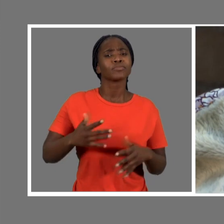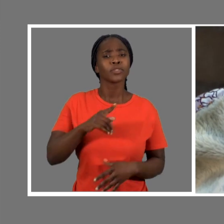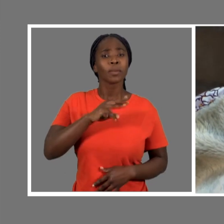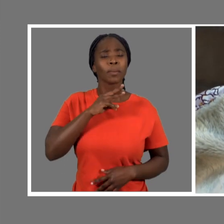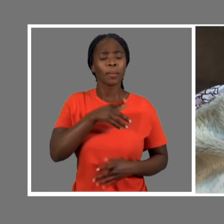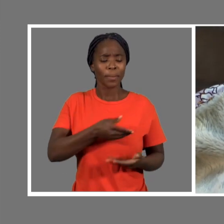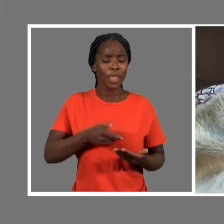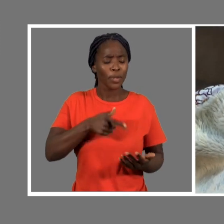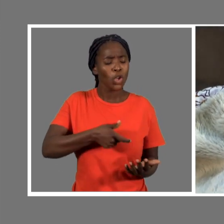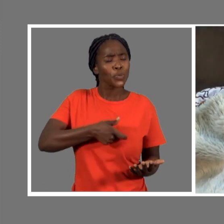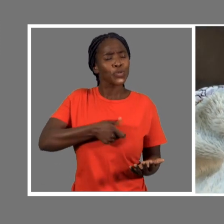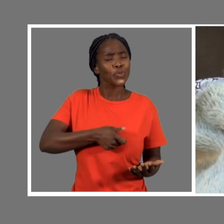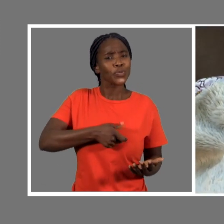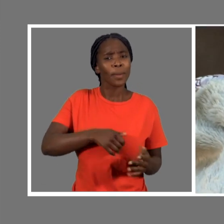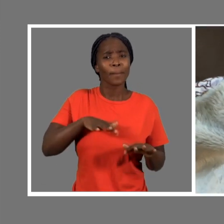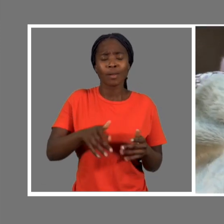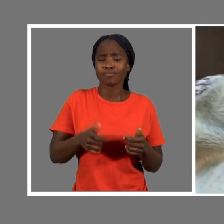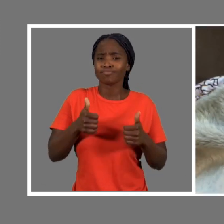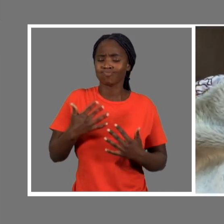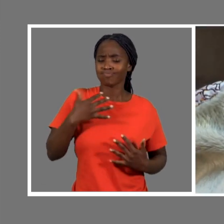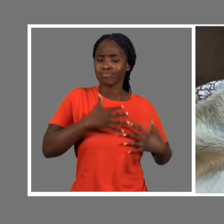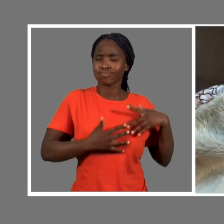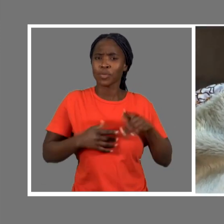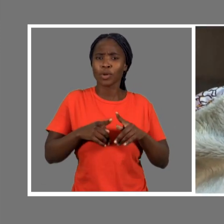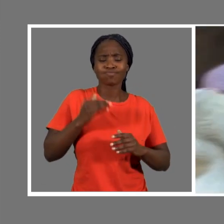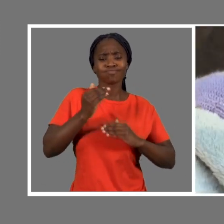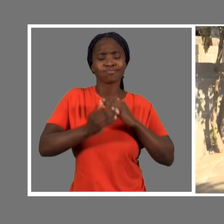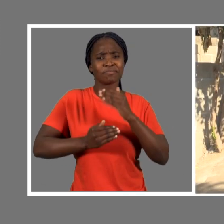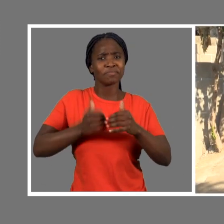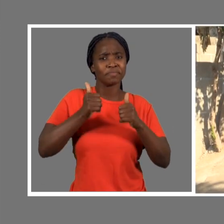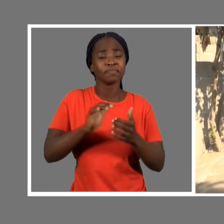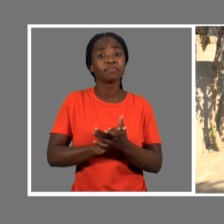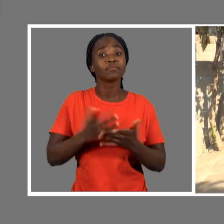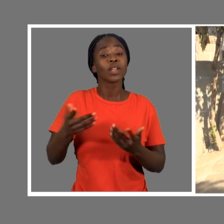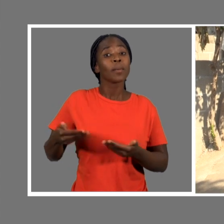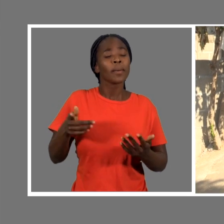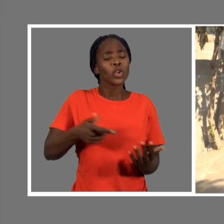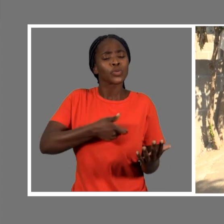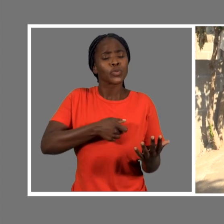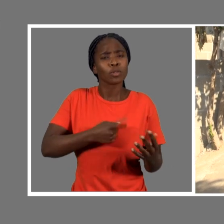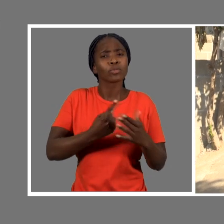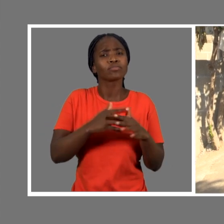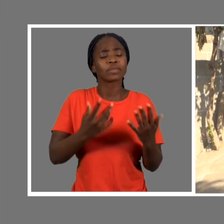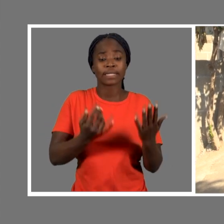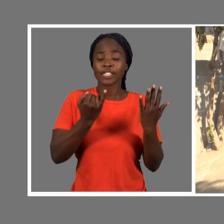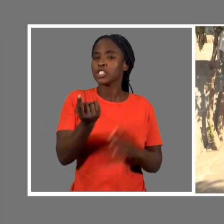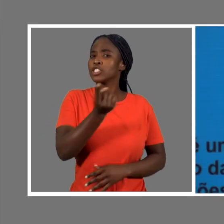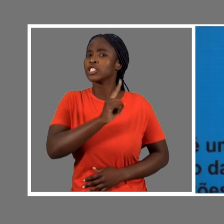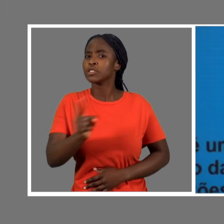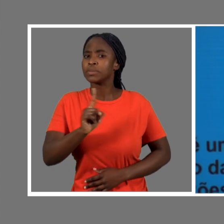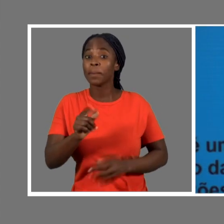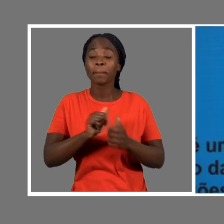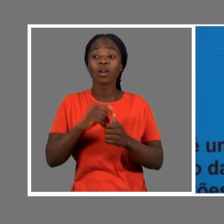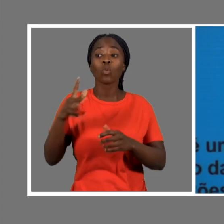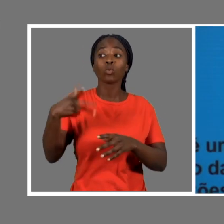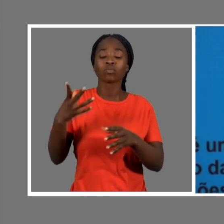aleitamento materno é considerado o melhor método alimentar para um bebê Ele é o alimento mais